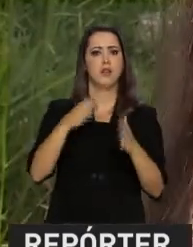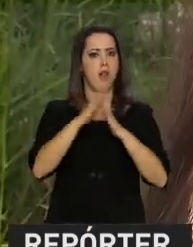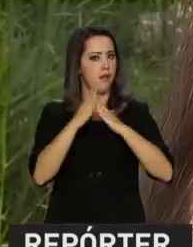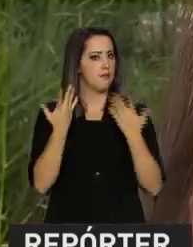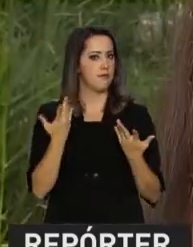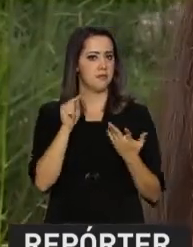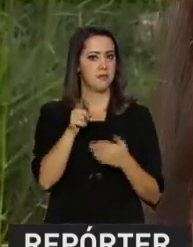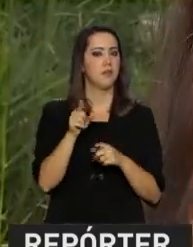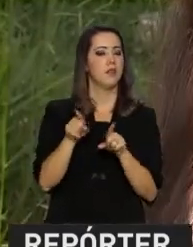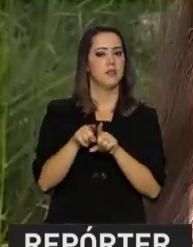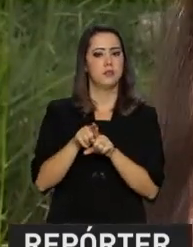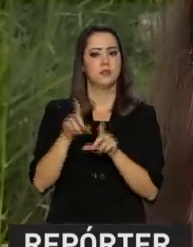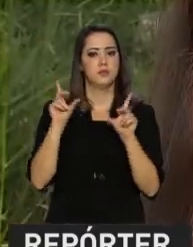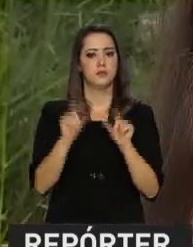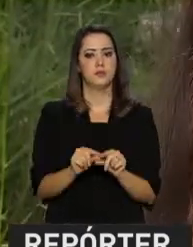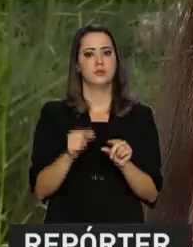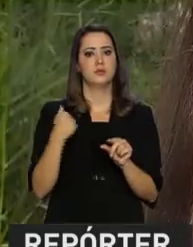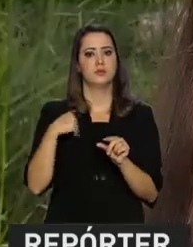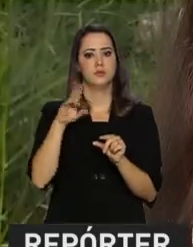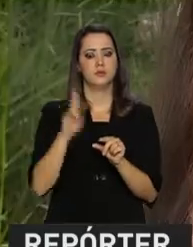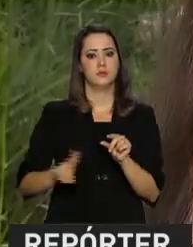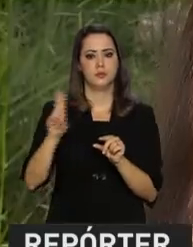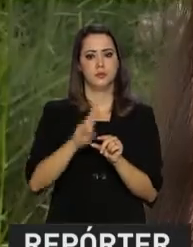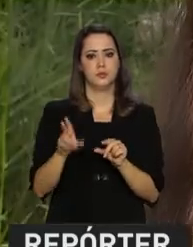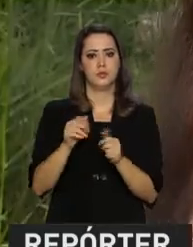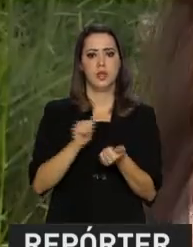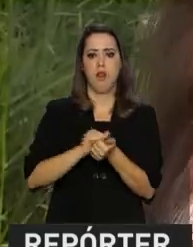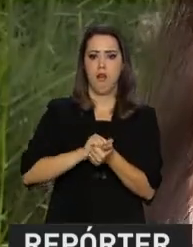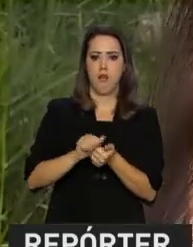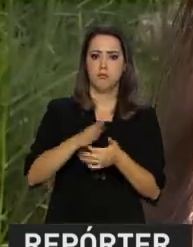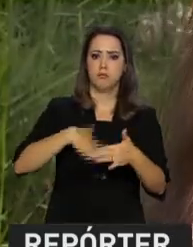gente aproveita também, né, diminuiu mais no uso quando vai lavar a louça, essas coisas.